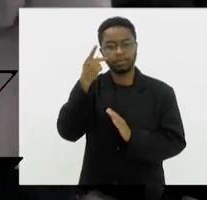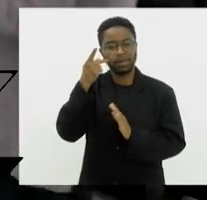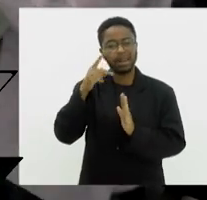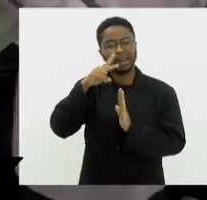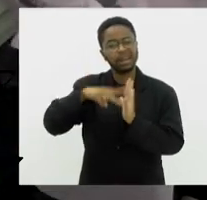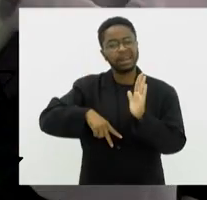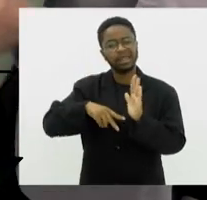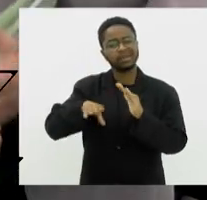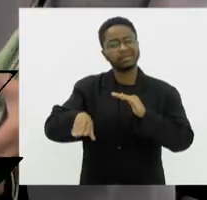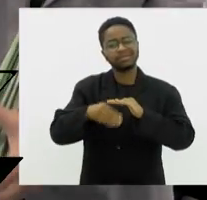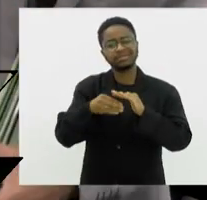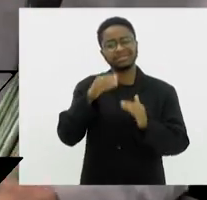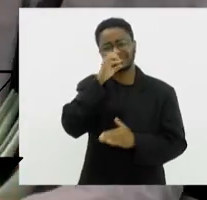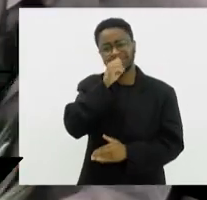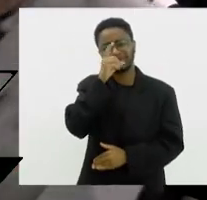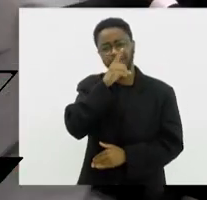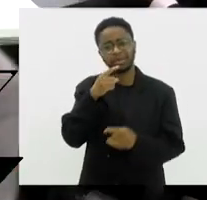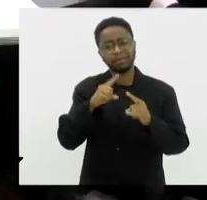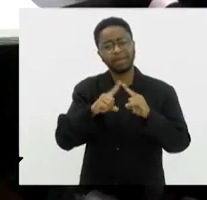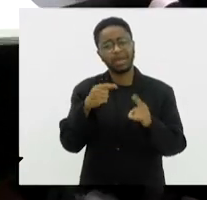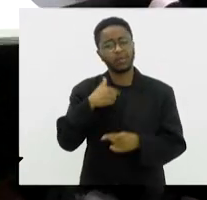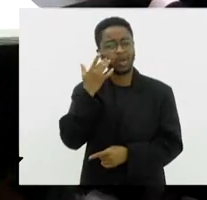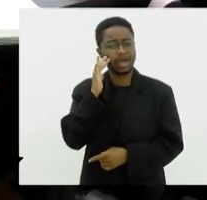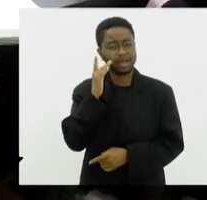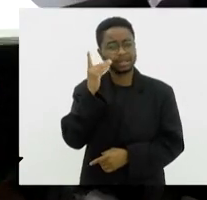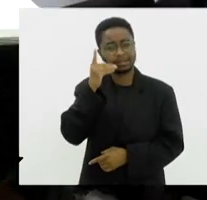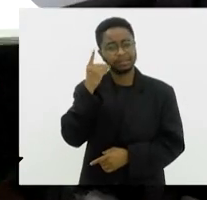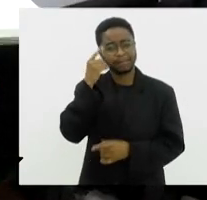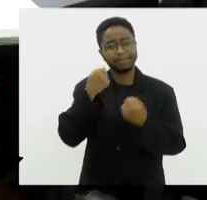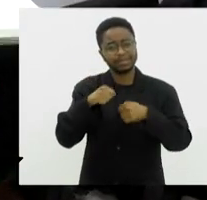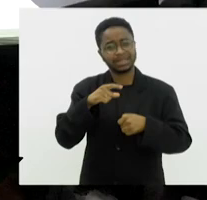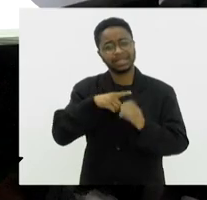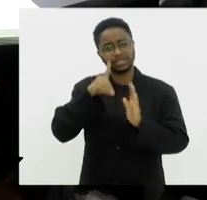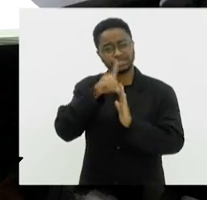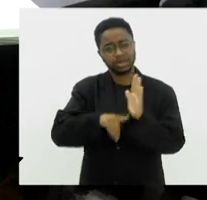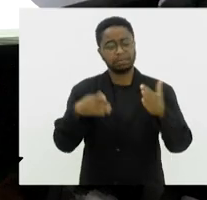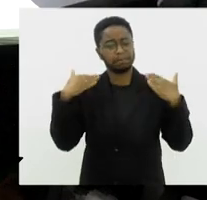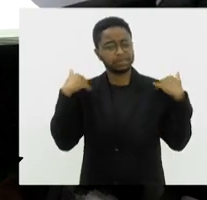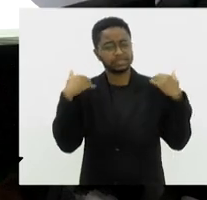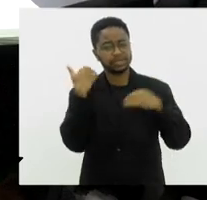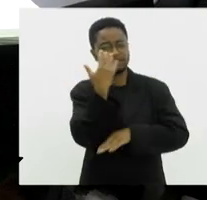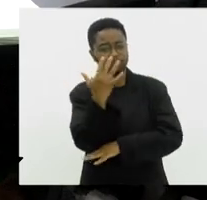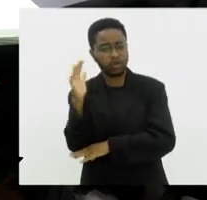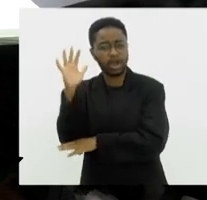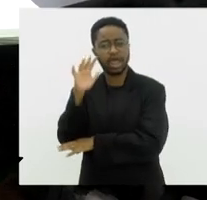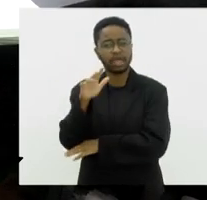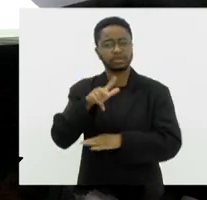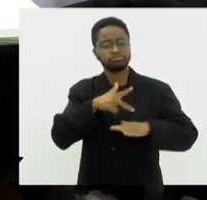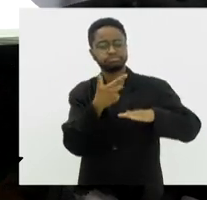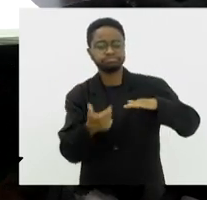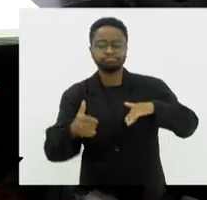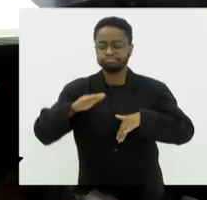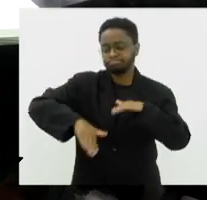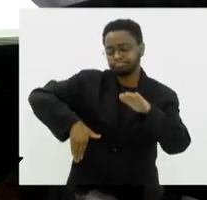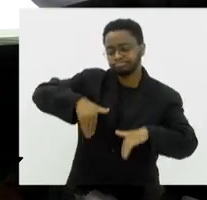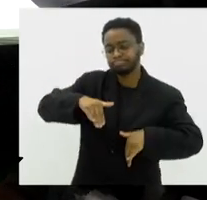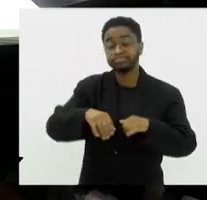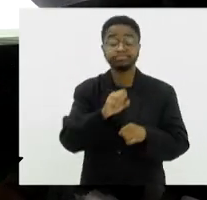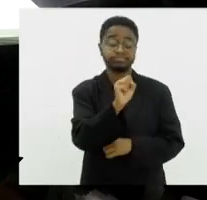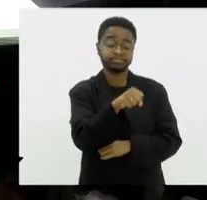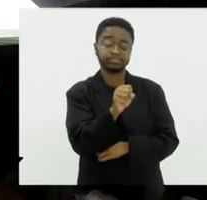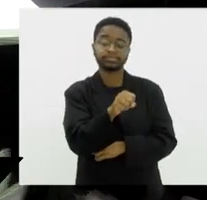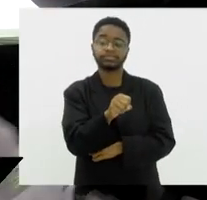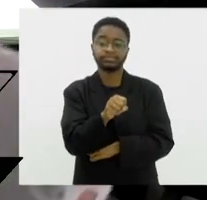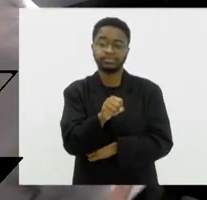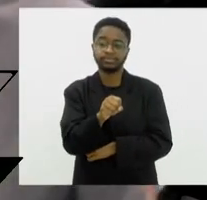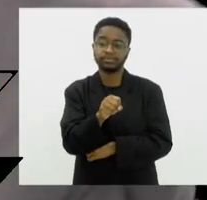domingo, porque eu acho que todo deputado deve ter direito no sábado e domingo a passear na floresta, dar um mergulho. Sim, né? Querido, mas não necessariamente.